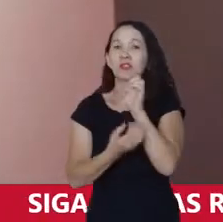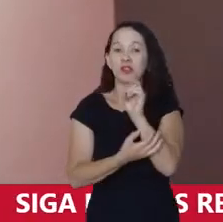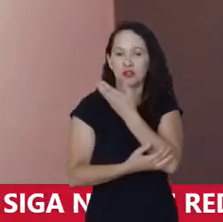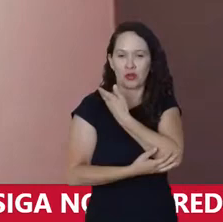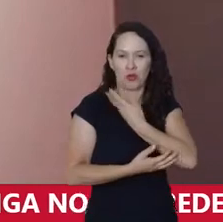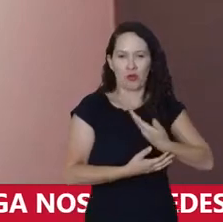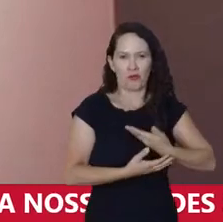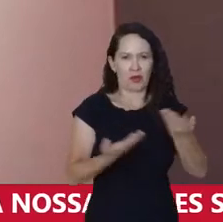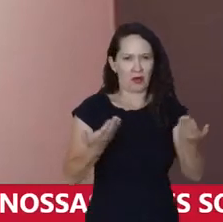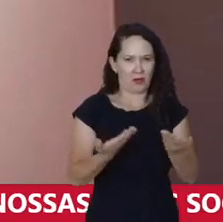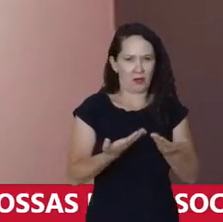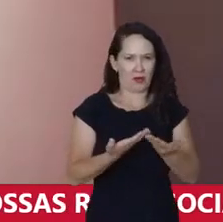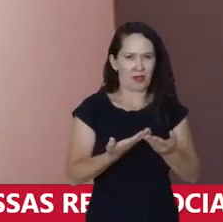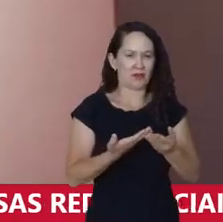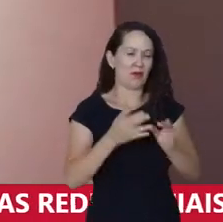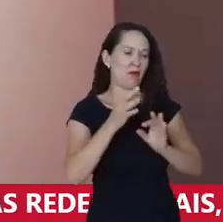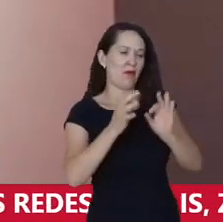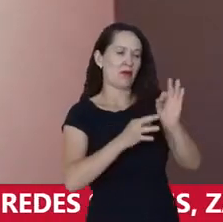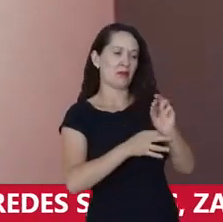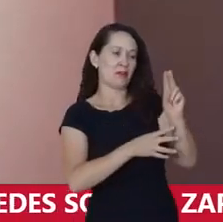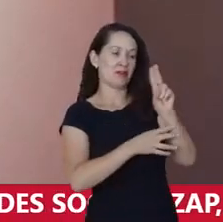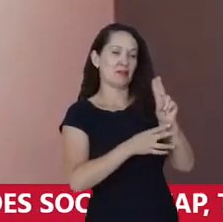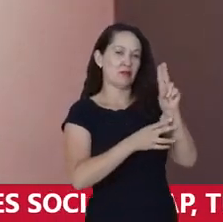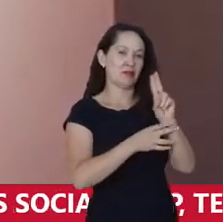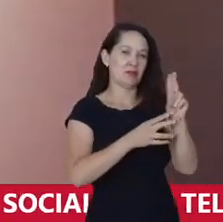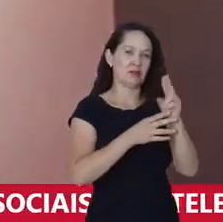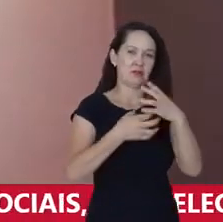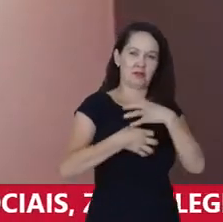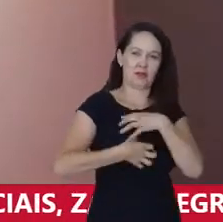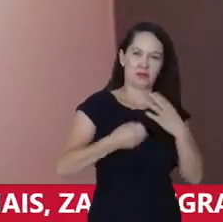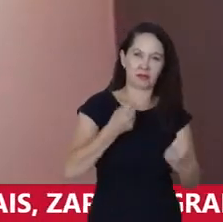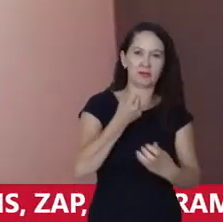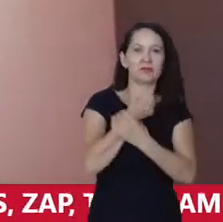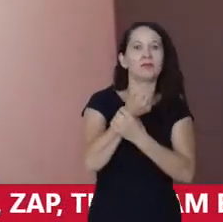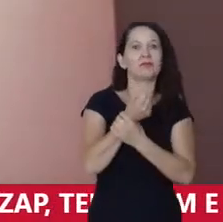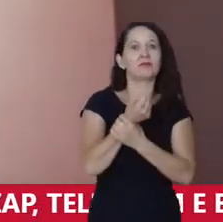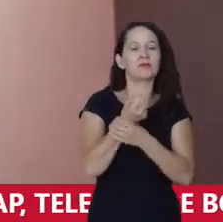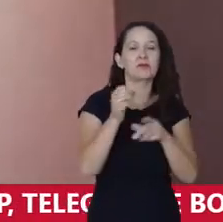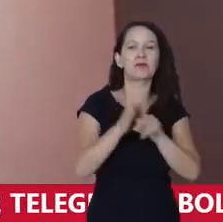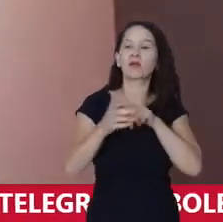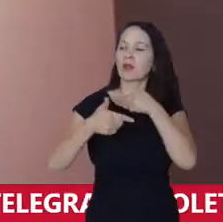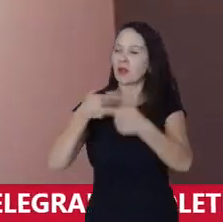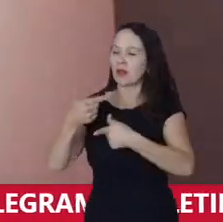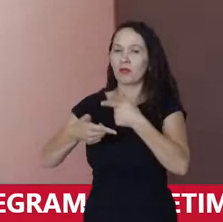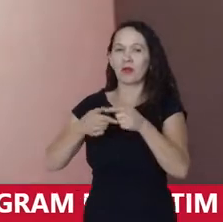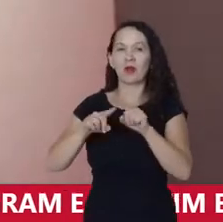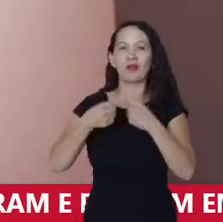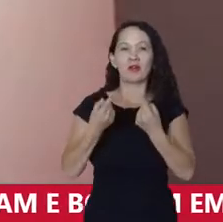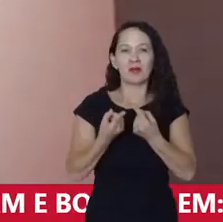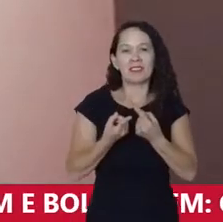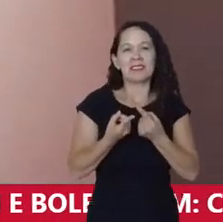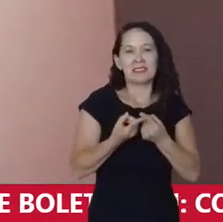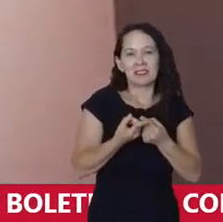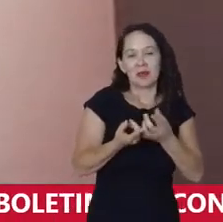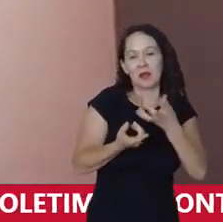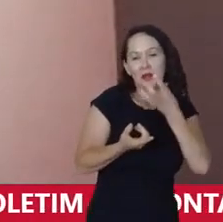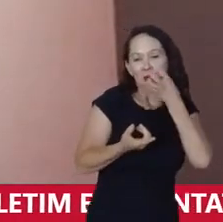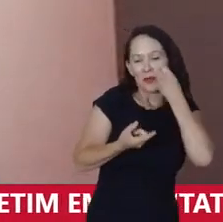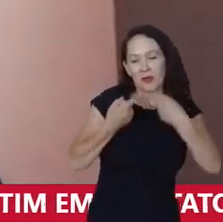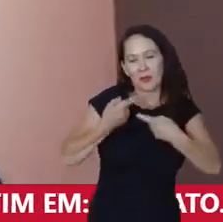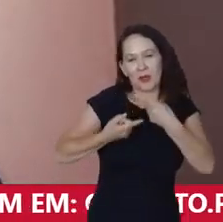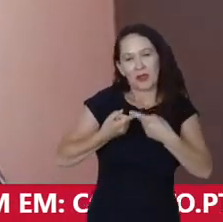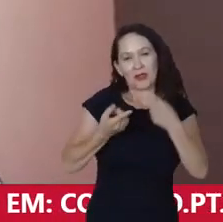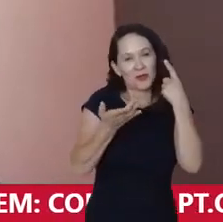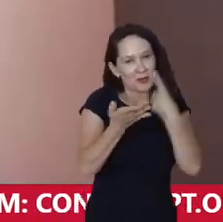governo de plantão, que vai utilizar isso como forma de garantir emprego e clientelismo político, por um